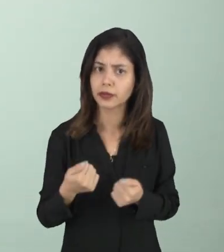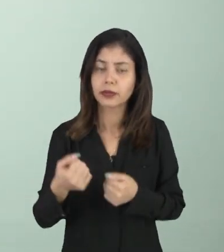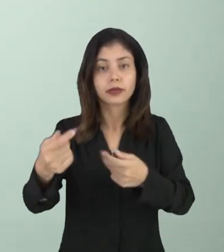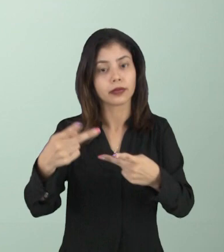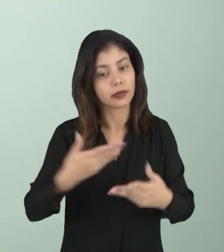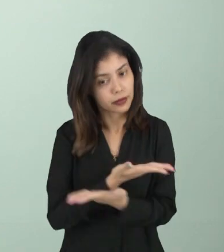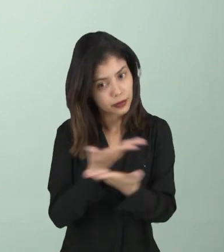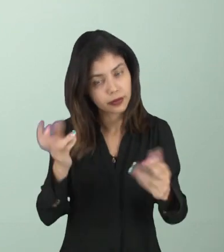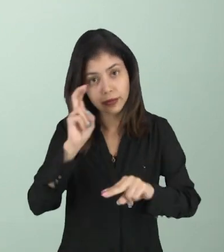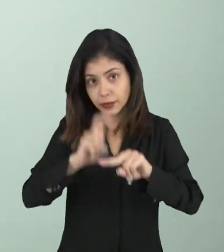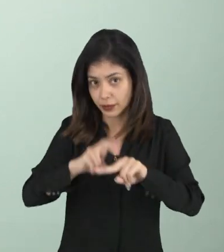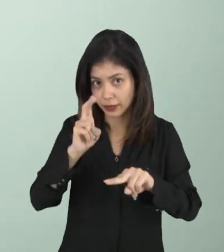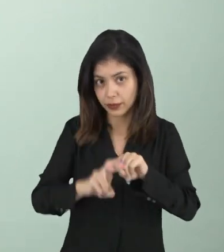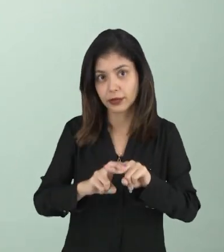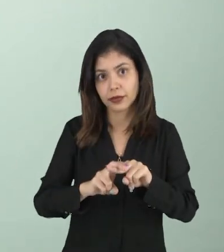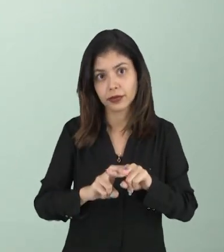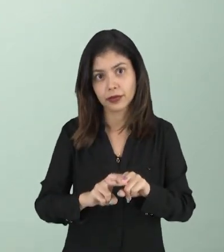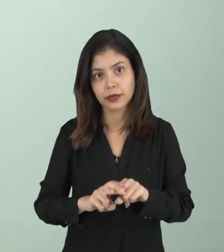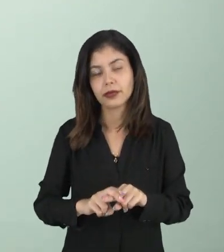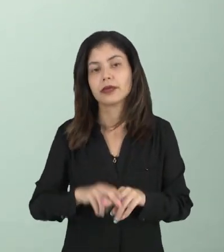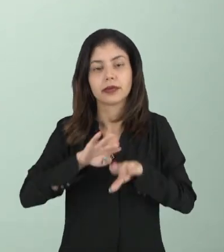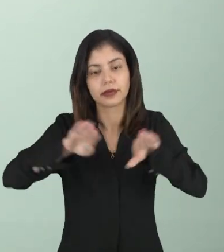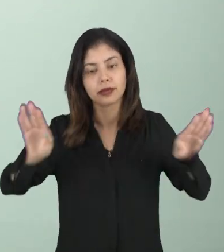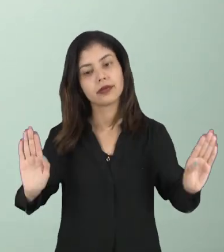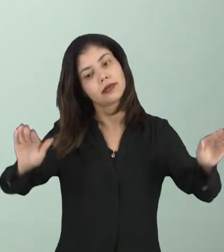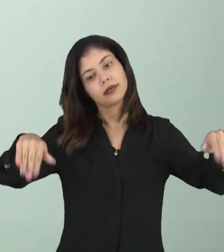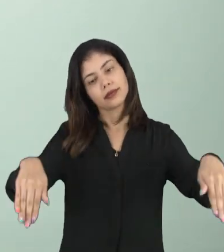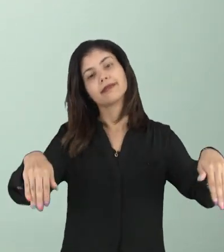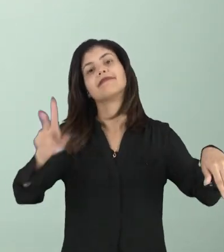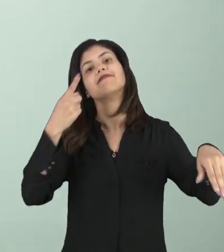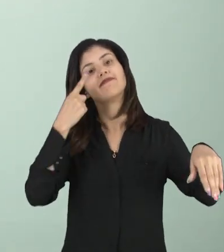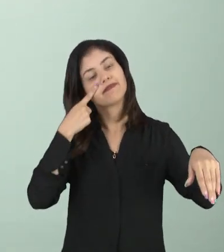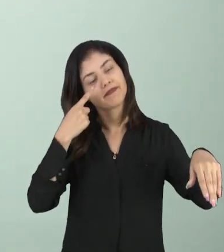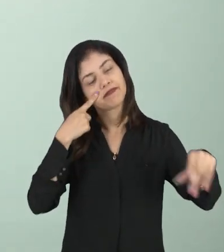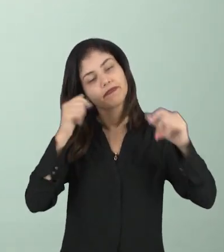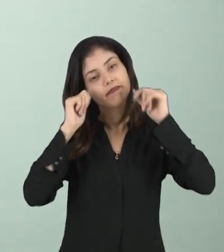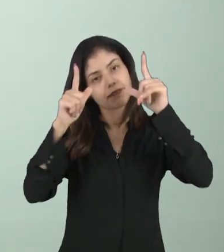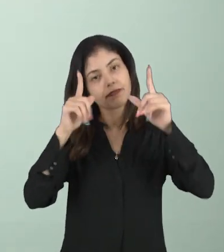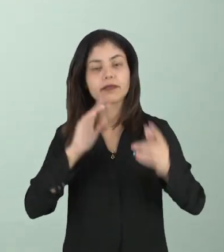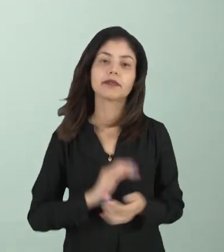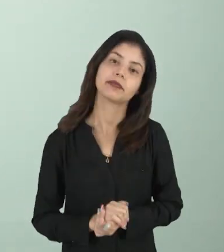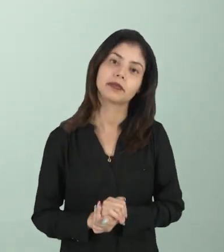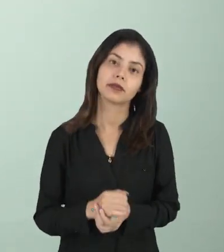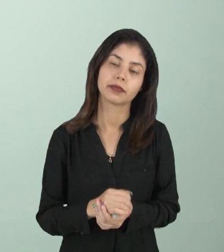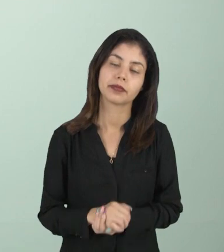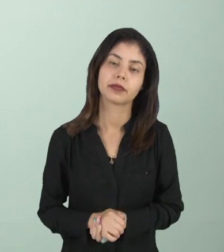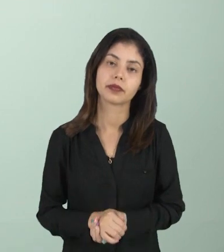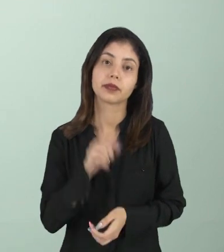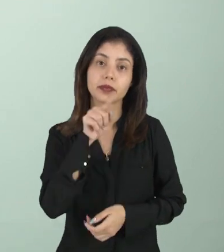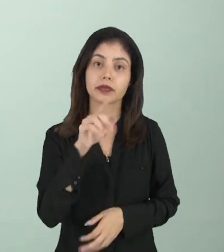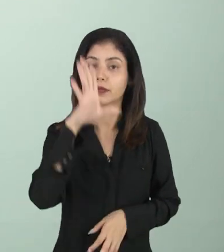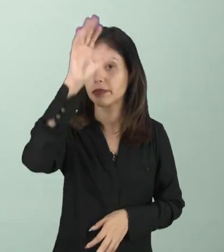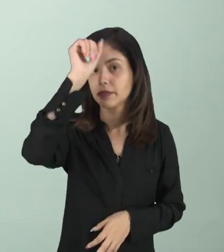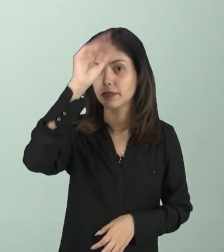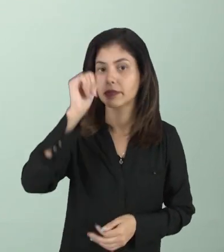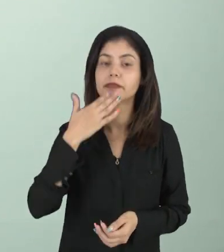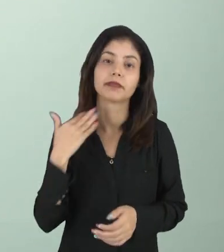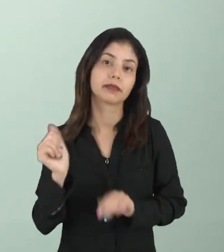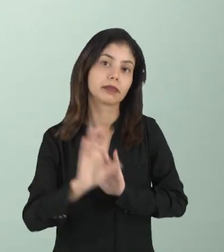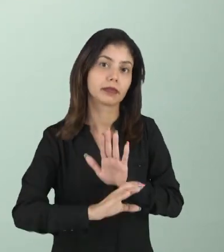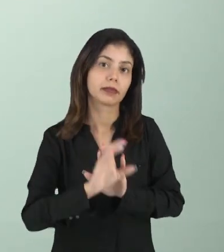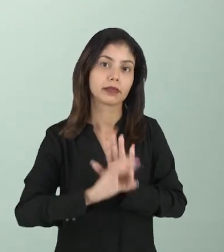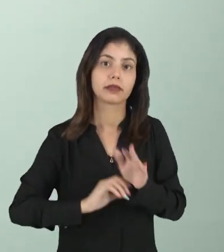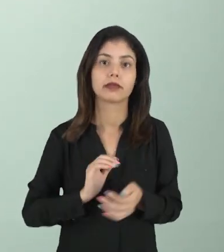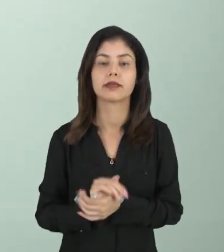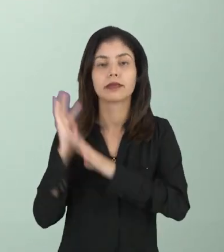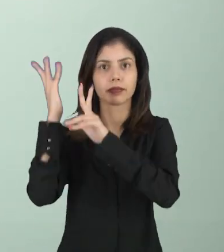convido você a sentar aí no sofá da sua casa, prestar atenção na aula, se concentrar para que você aprenda esse